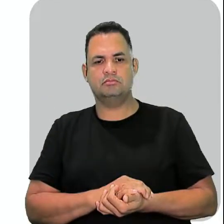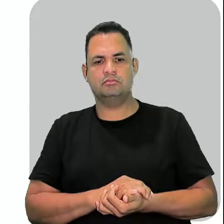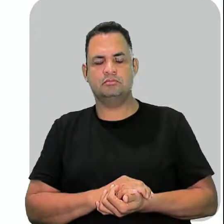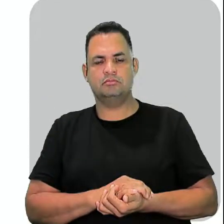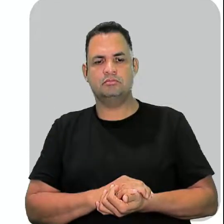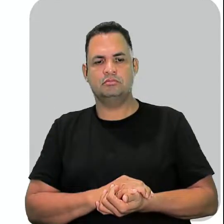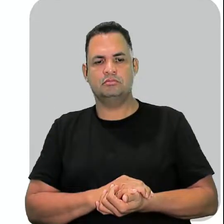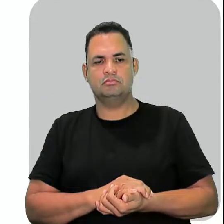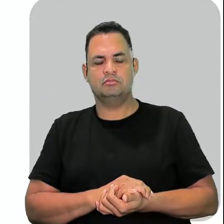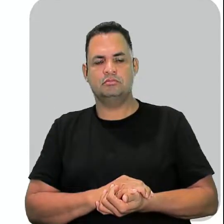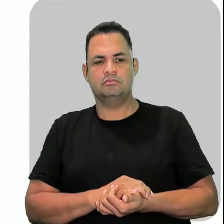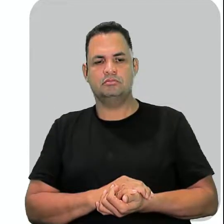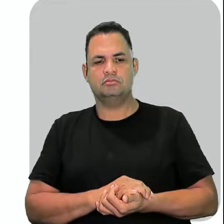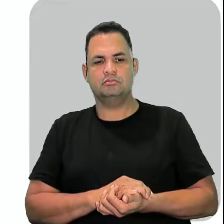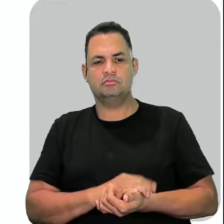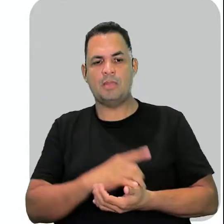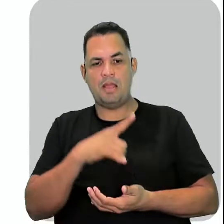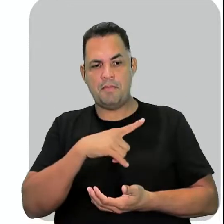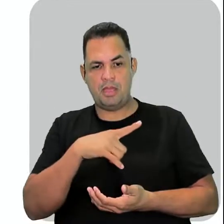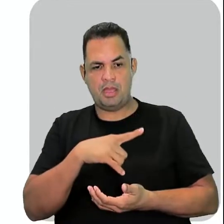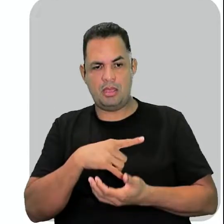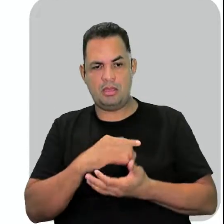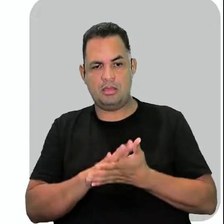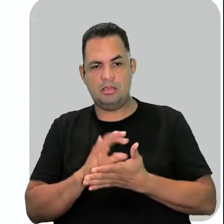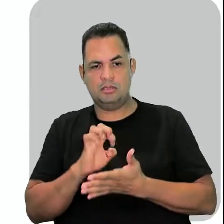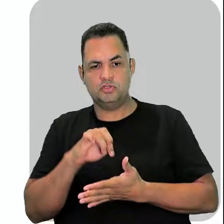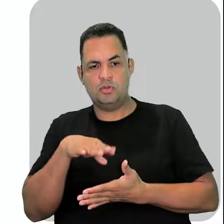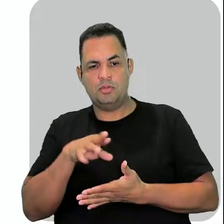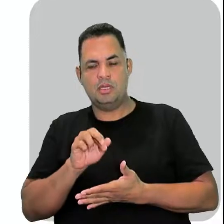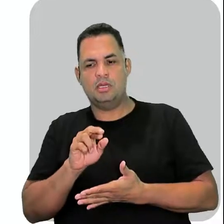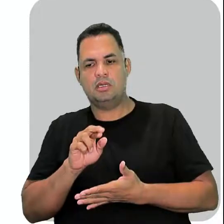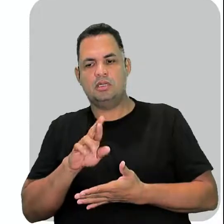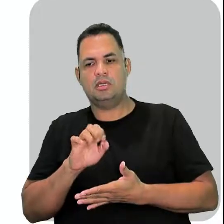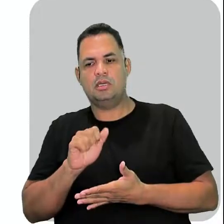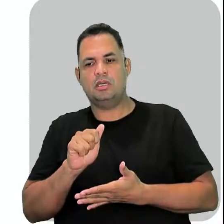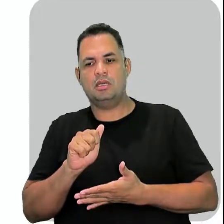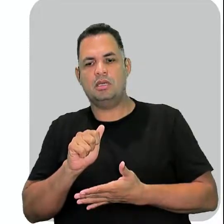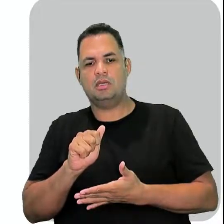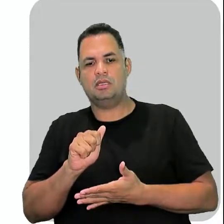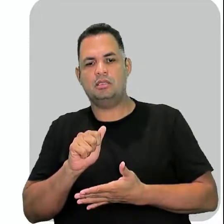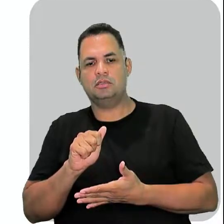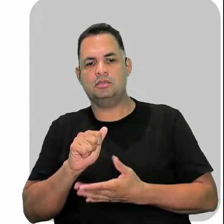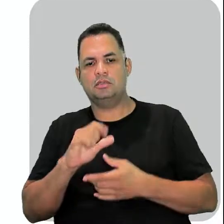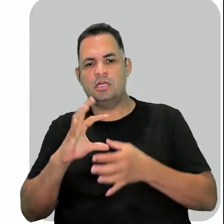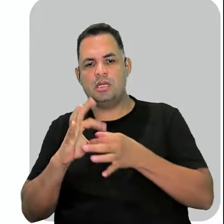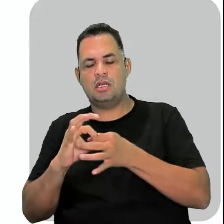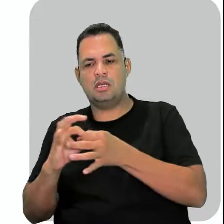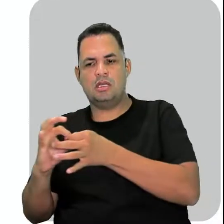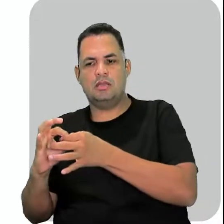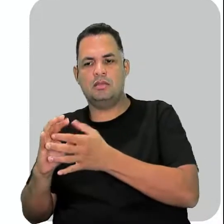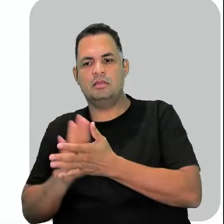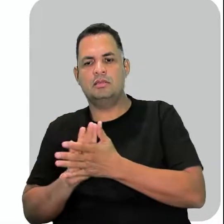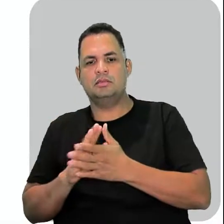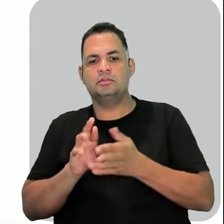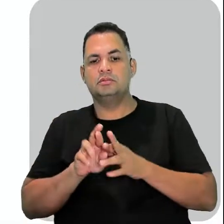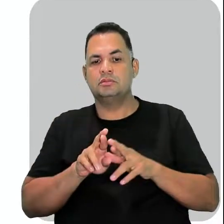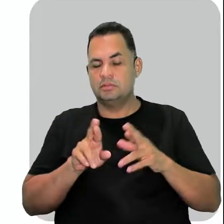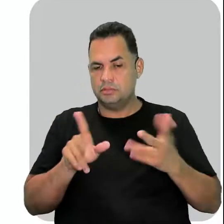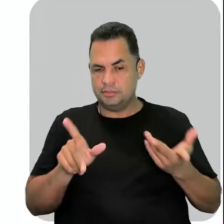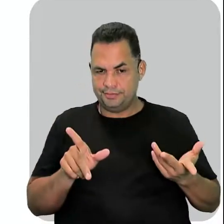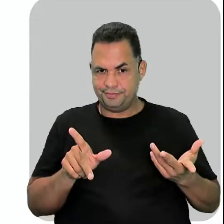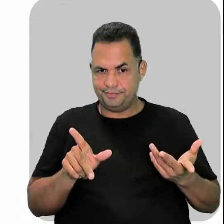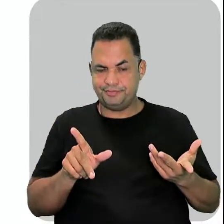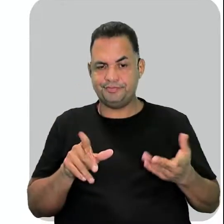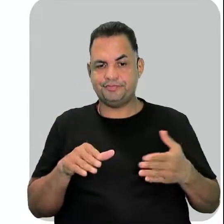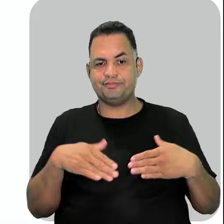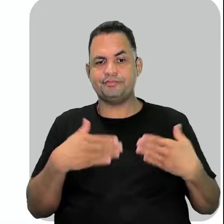tipo de isomeria que nós temos é a de cadeia. Aqui, o que nós vamos ter? Eles vão se